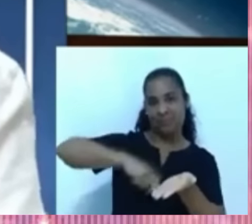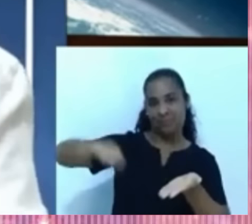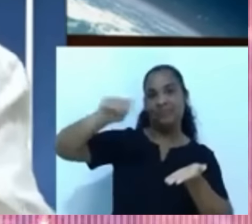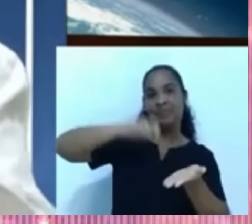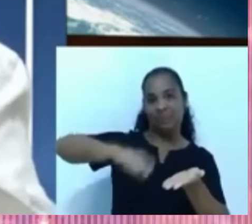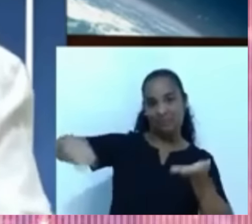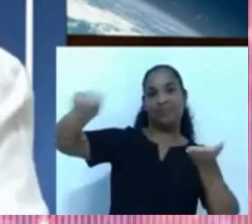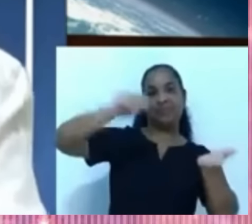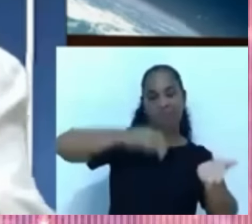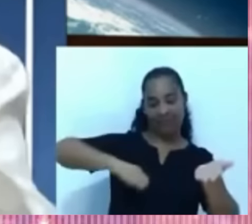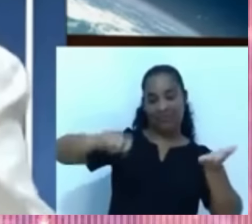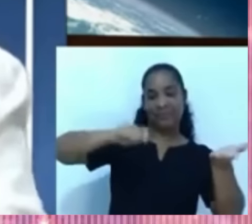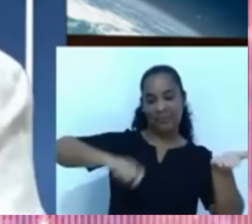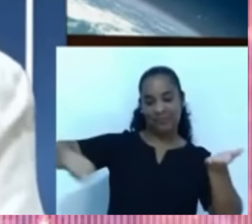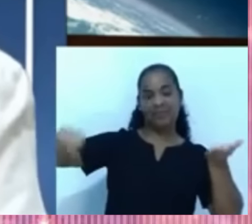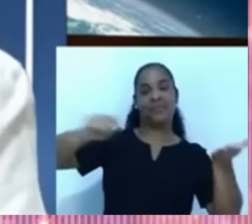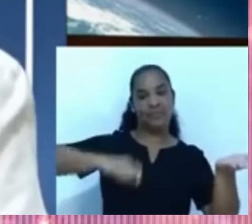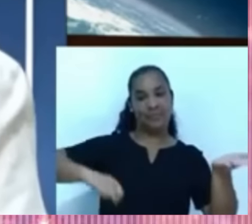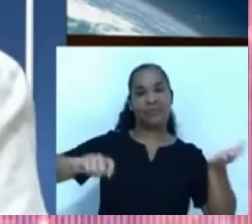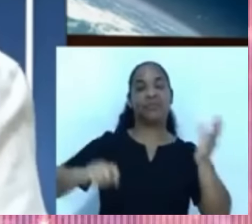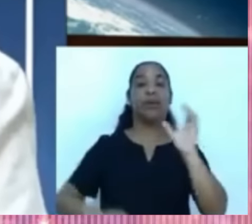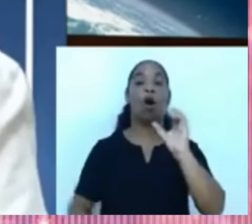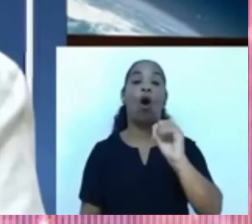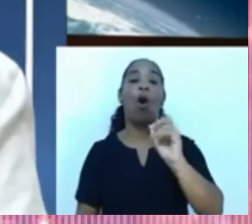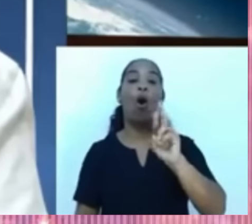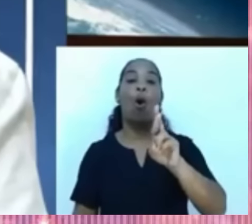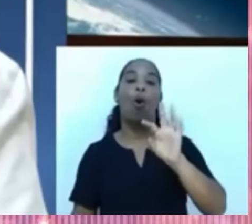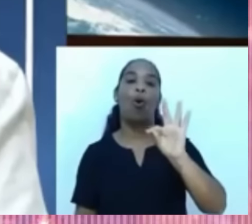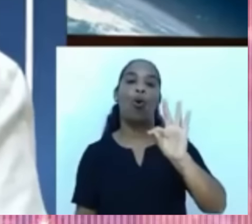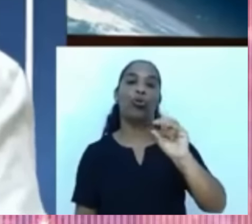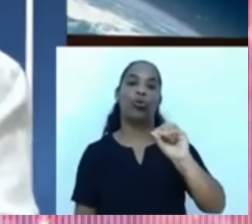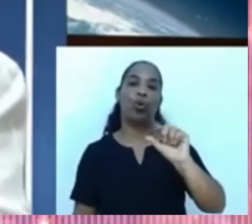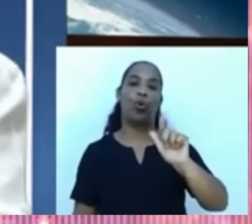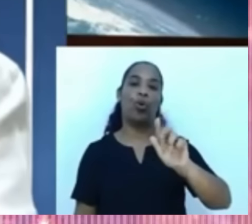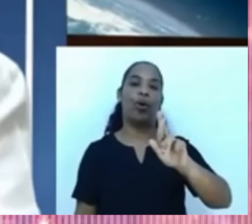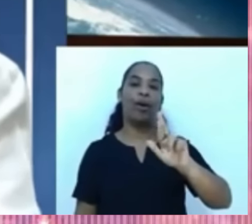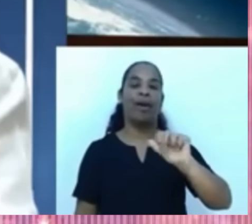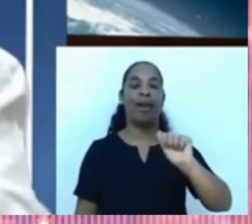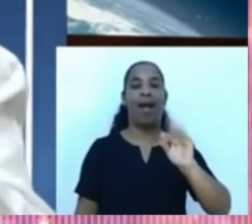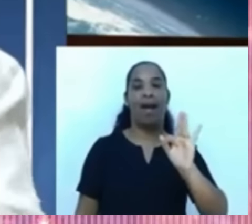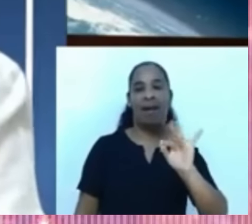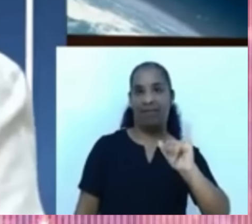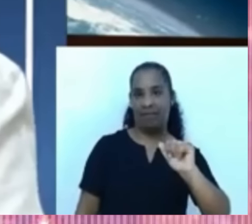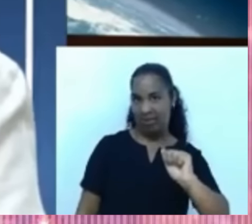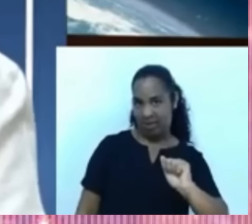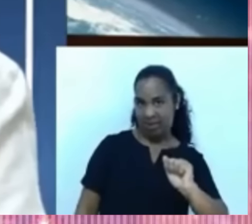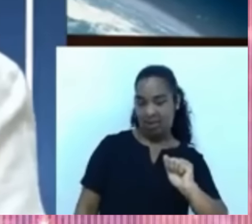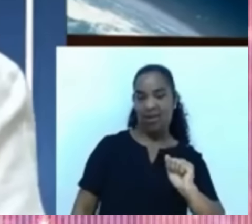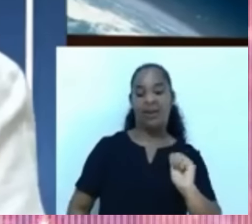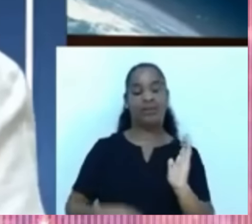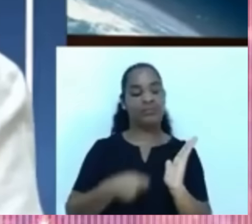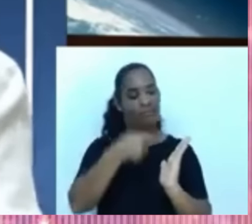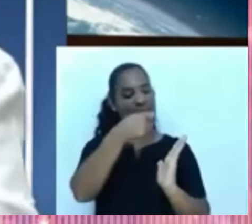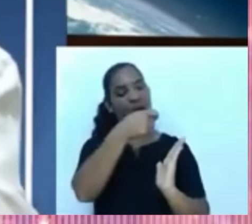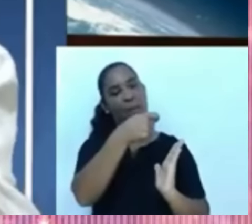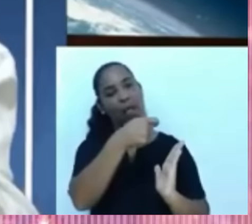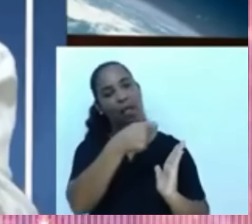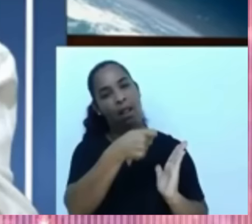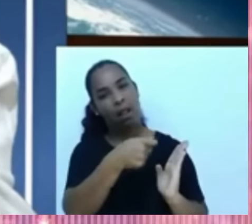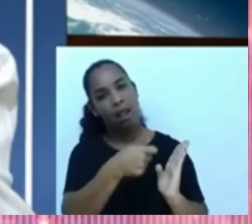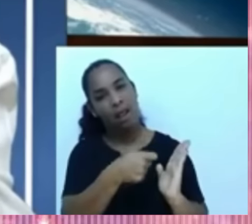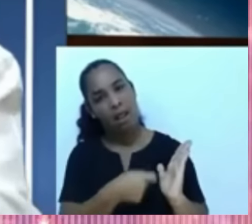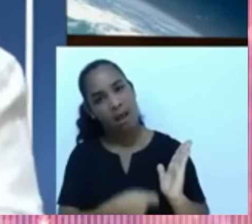era o traço da ortografia inclinada da ortografia perpendicular que tanto